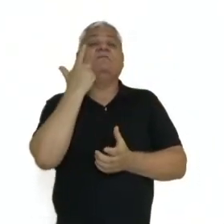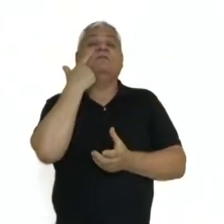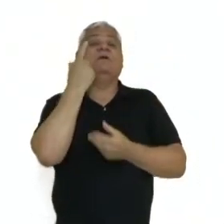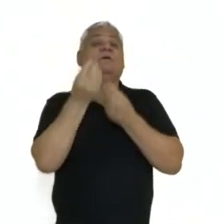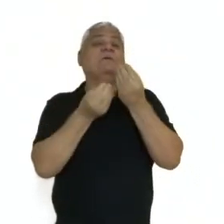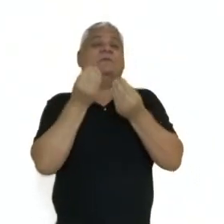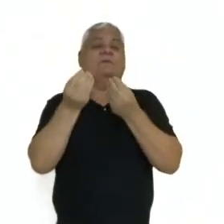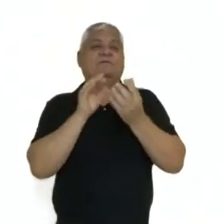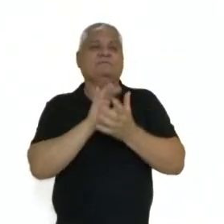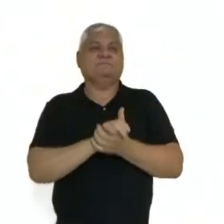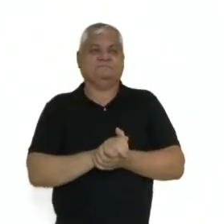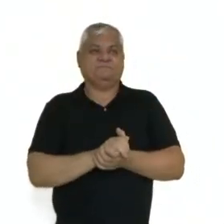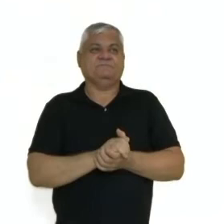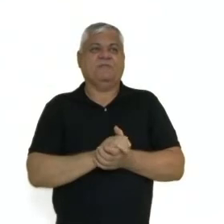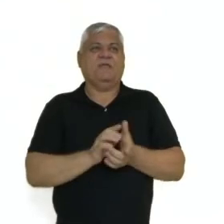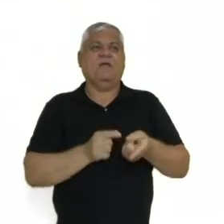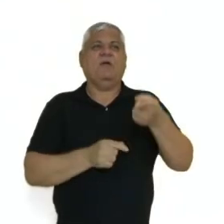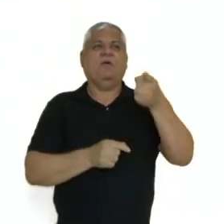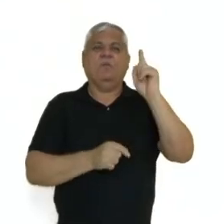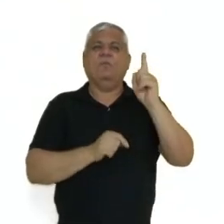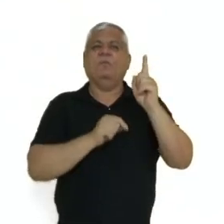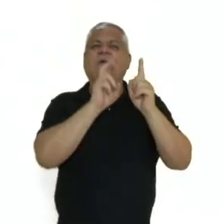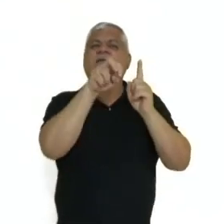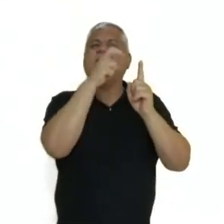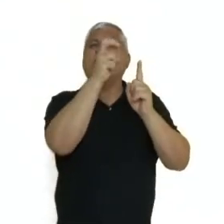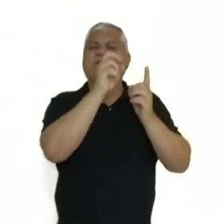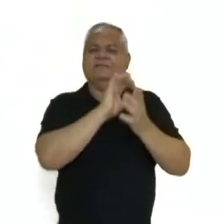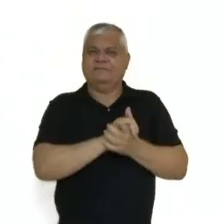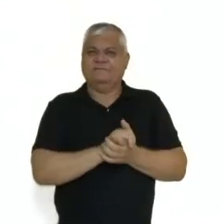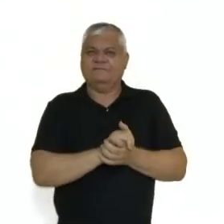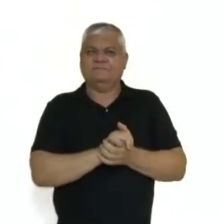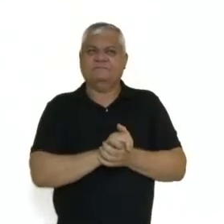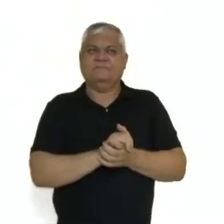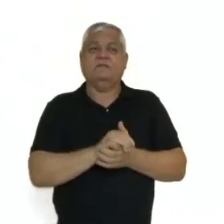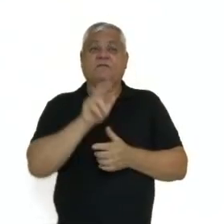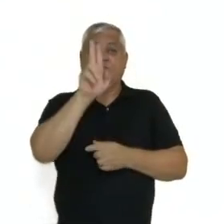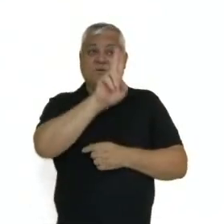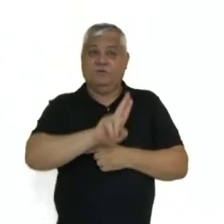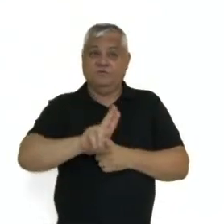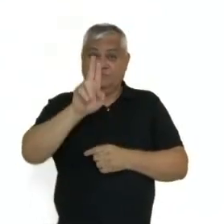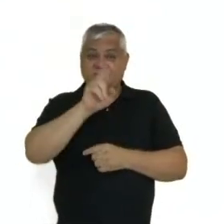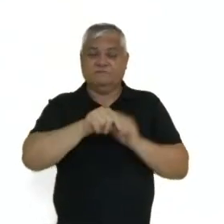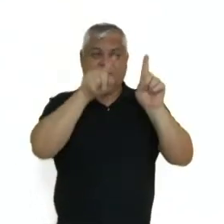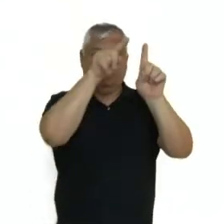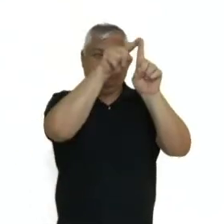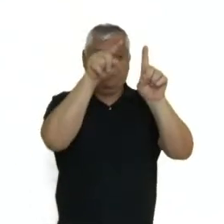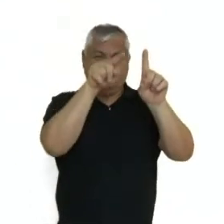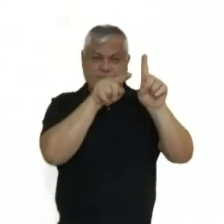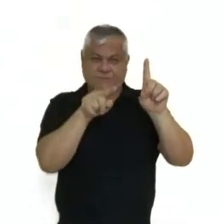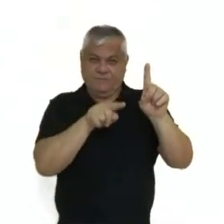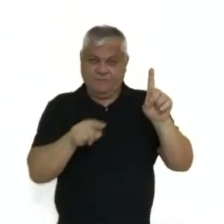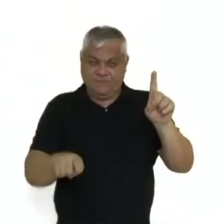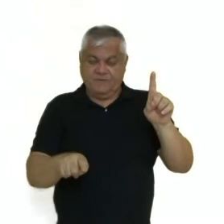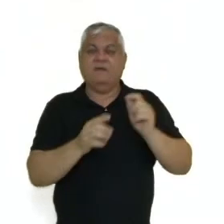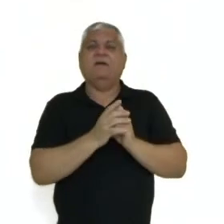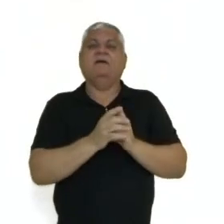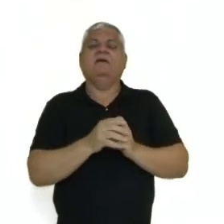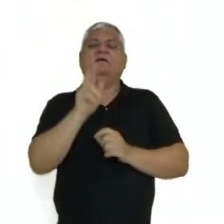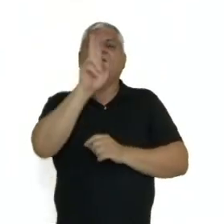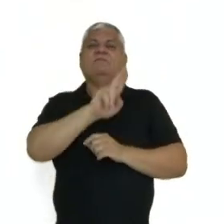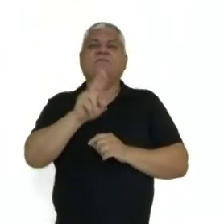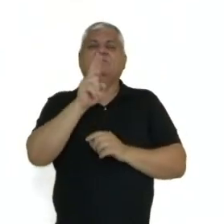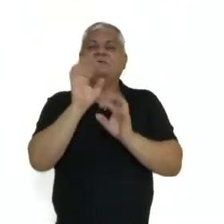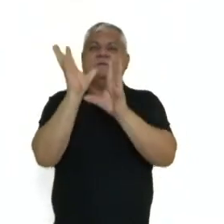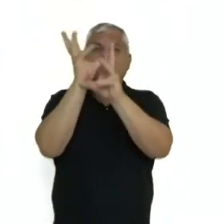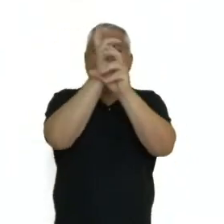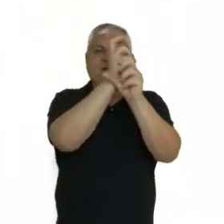acompanha aqui um elevado a quinta potência então eu vou usar o teorema de Pascal e assim